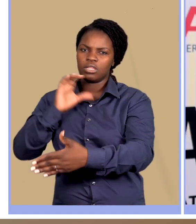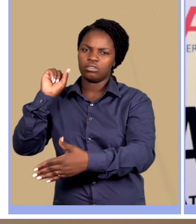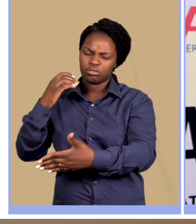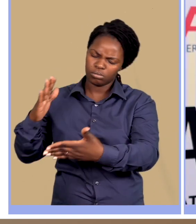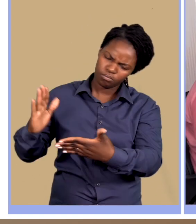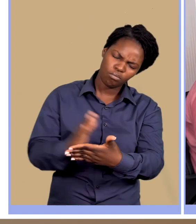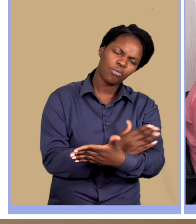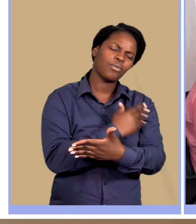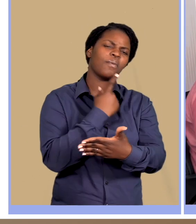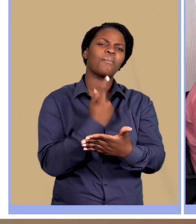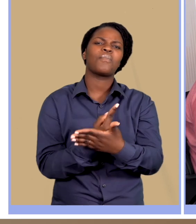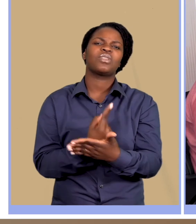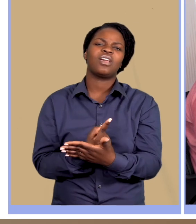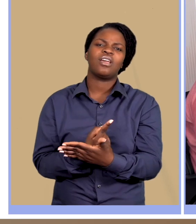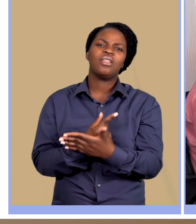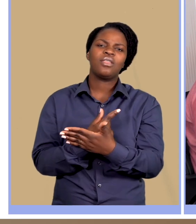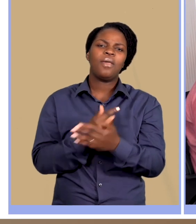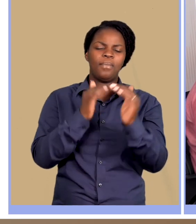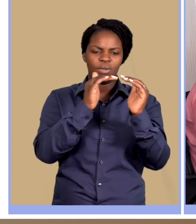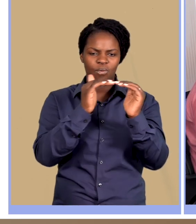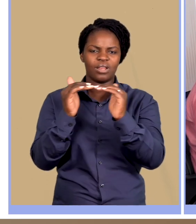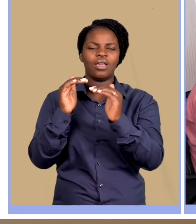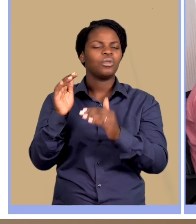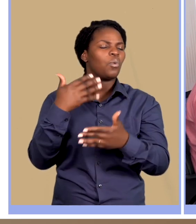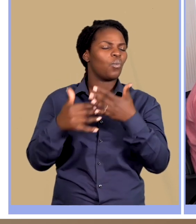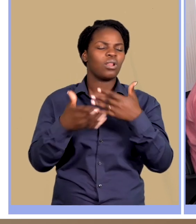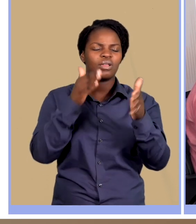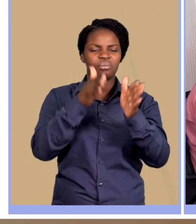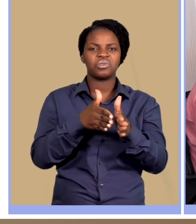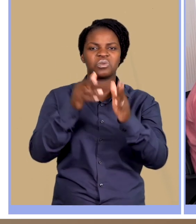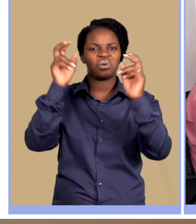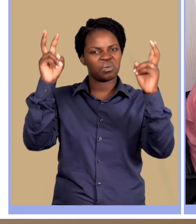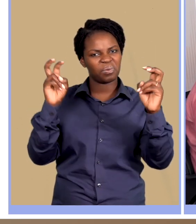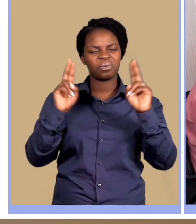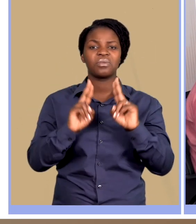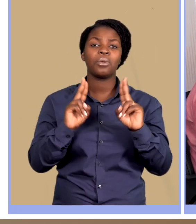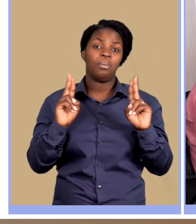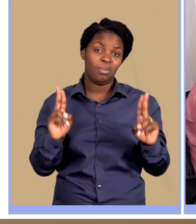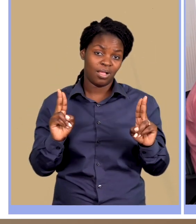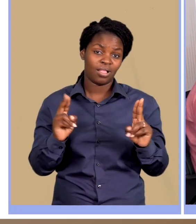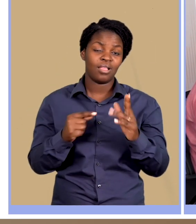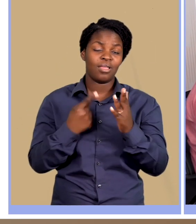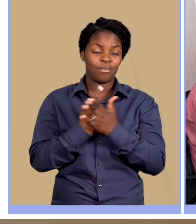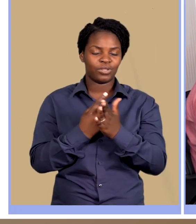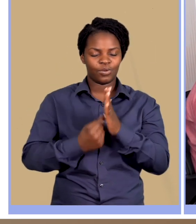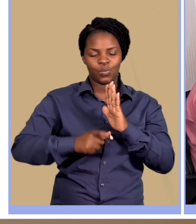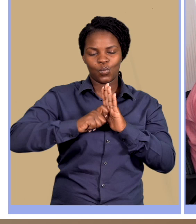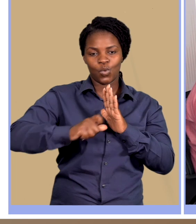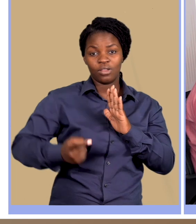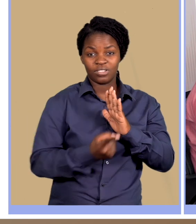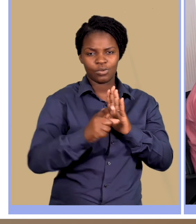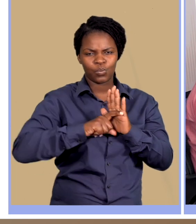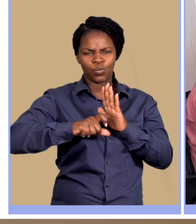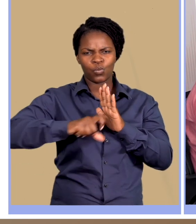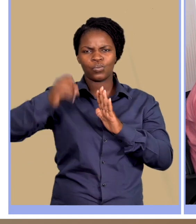outro cidadão. Os seus exemplos devem serem documentados e deves de facto dizer às pessoas de onde é que você parte,